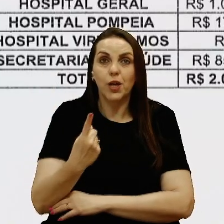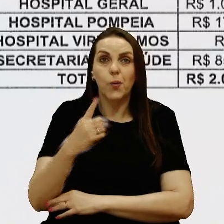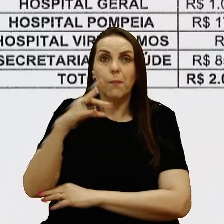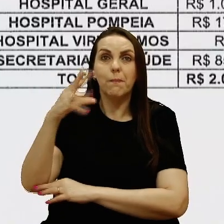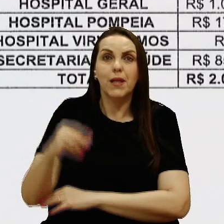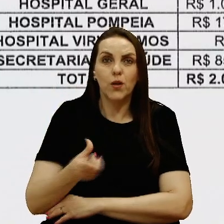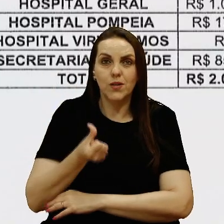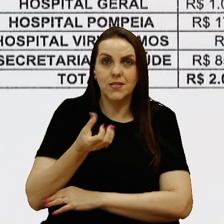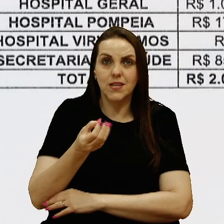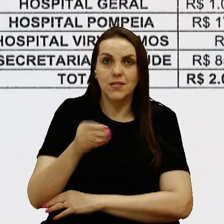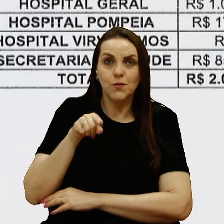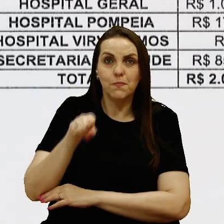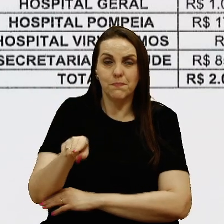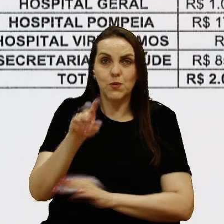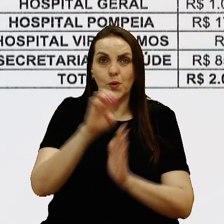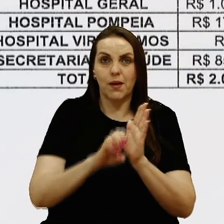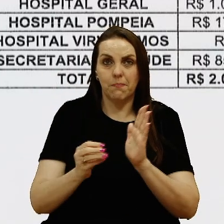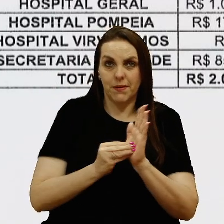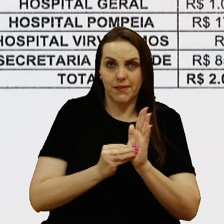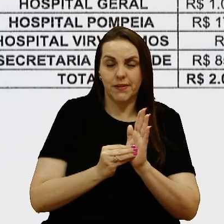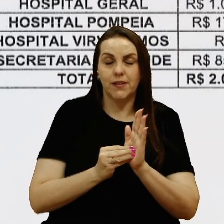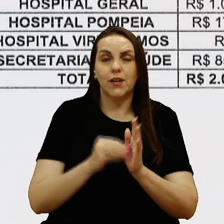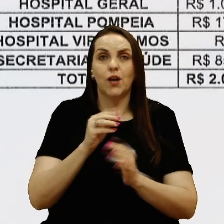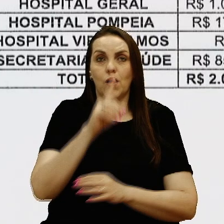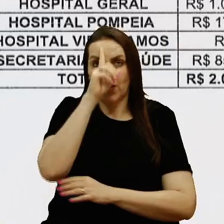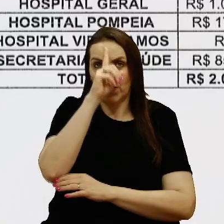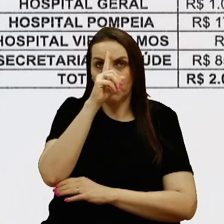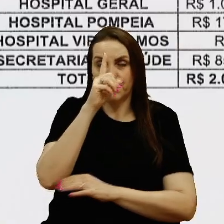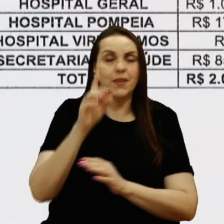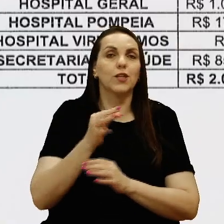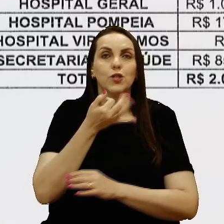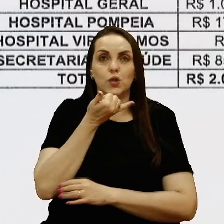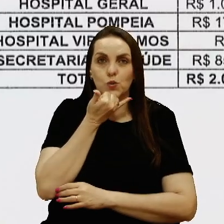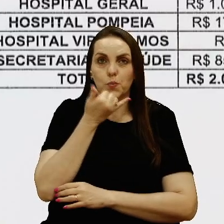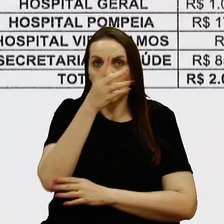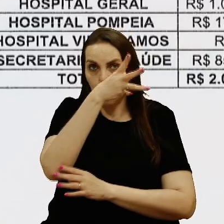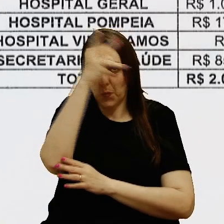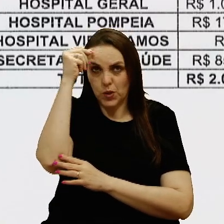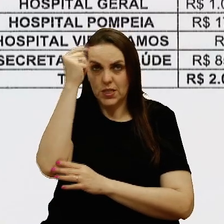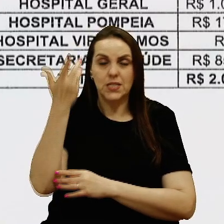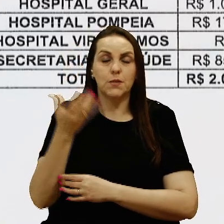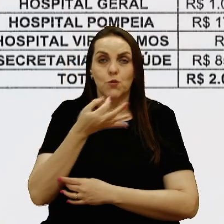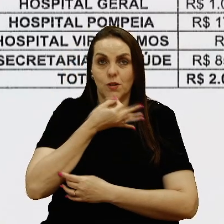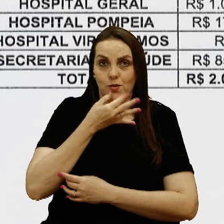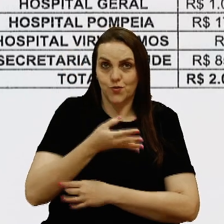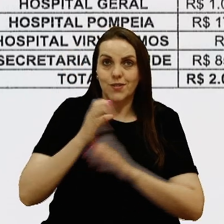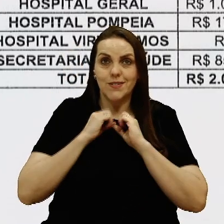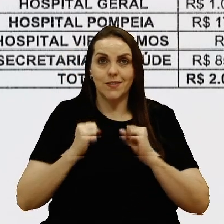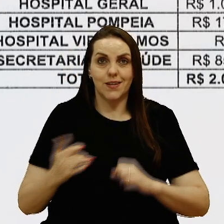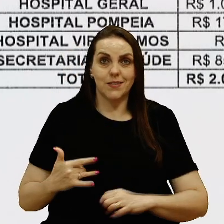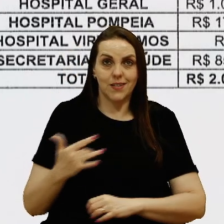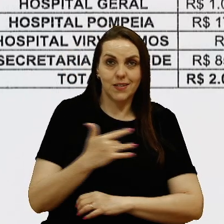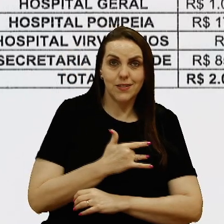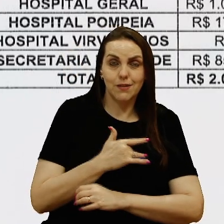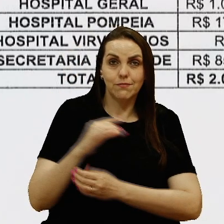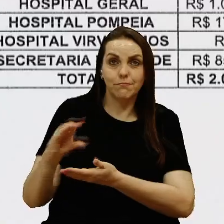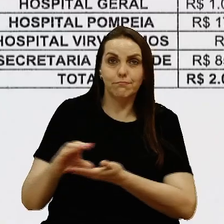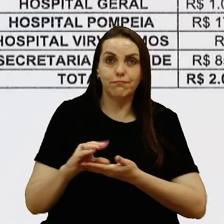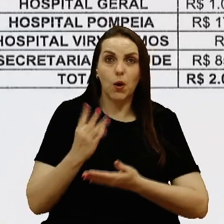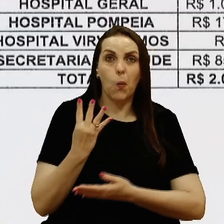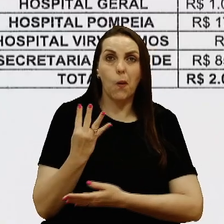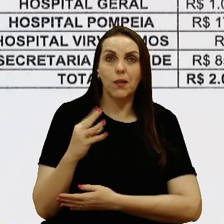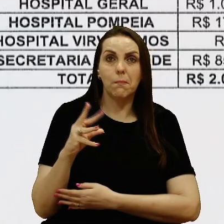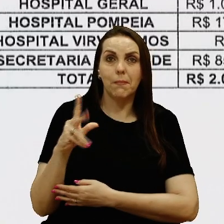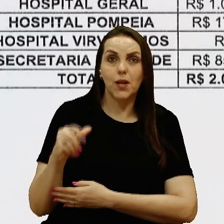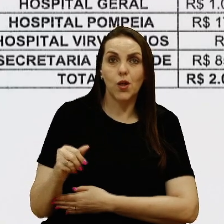parlamentares. O município de Caxias do Sul, a Secretaria da Saúde, recebeu apenas 4 milhões e 300 mil reais de